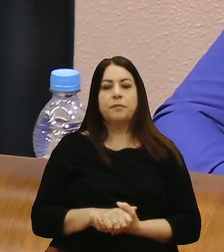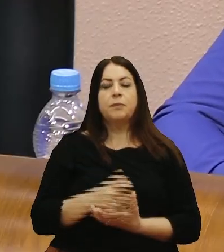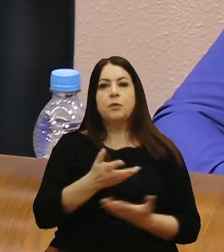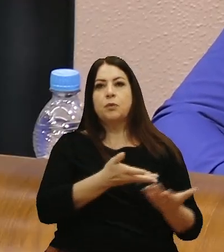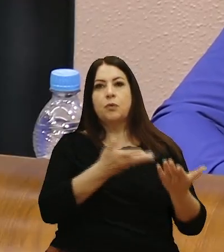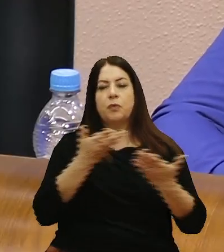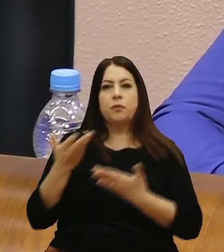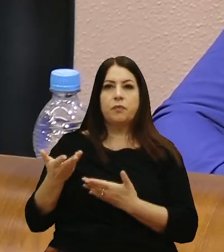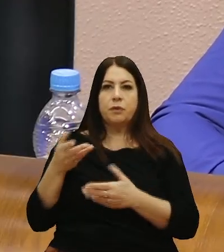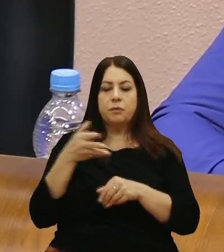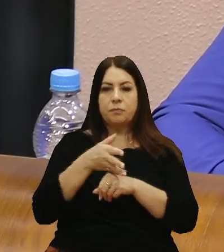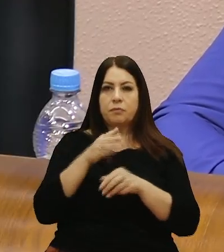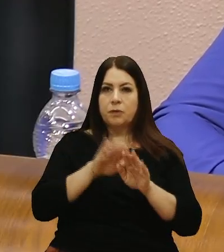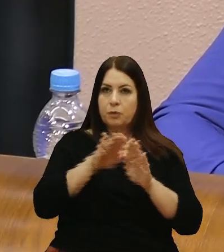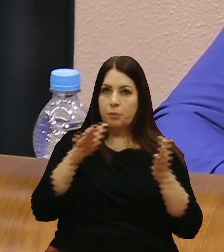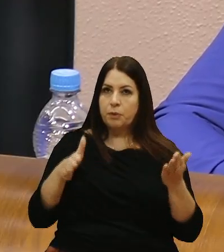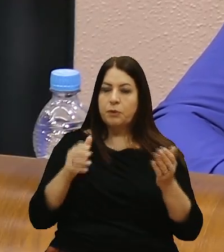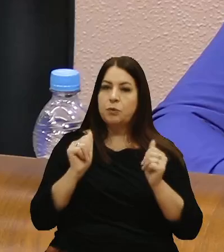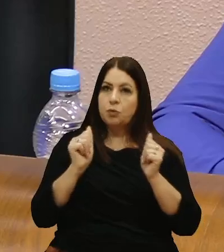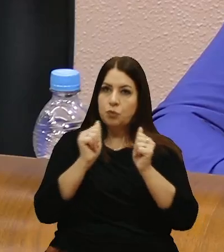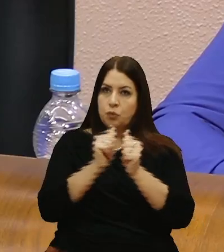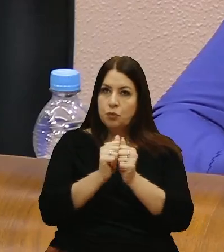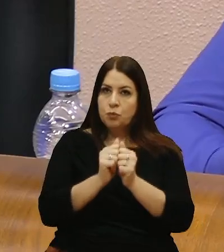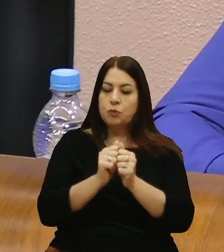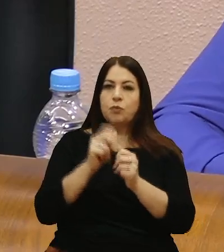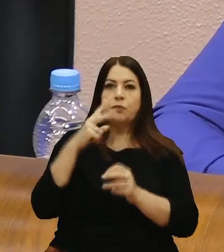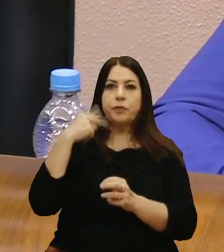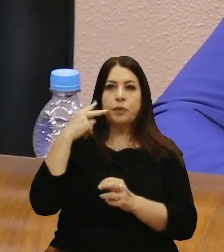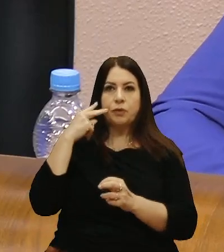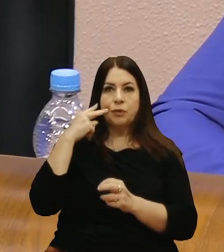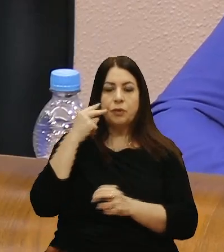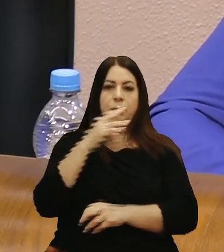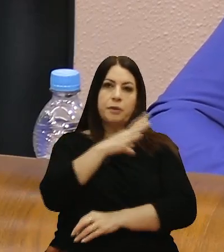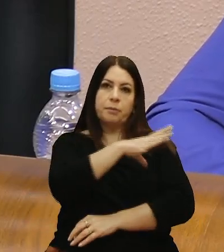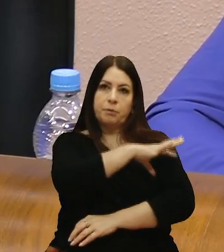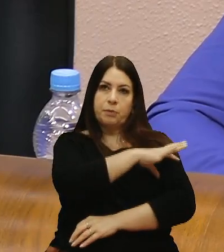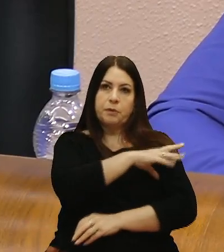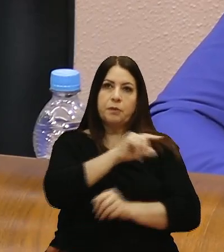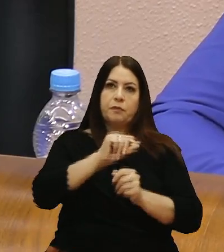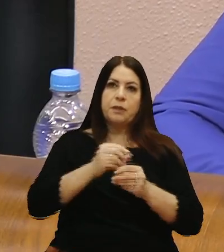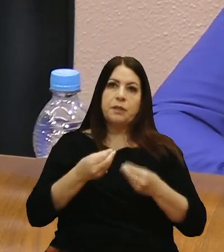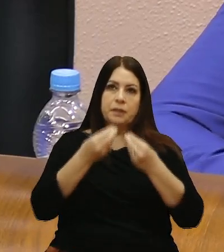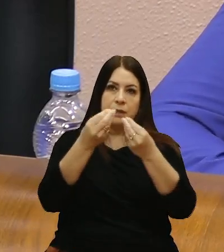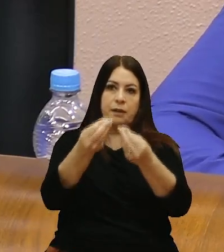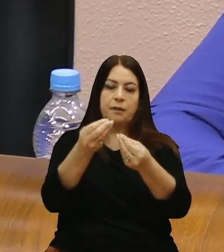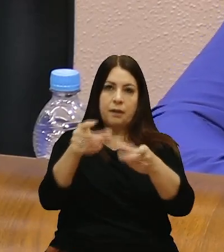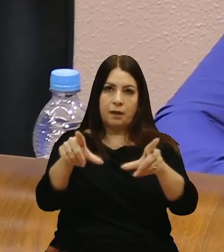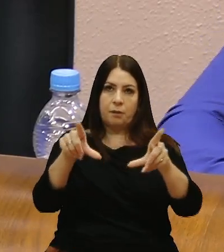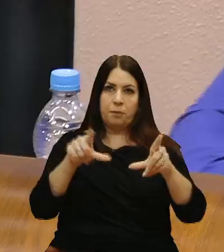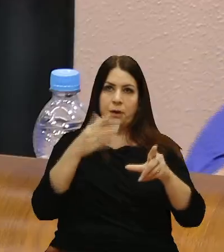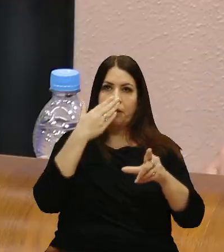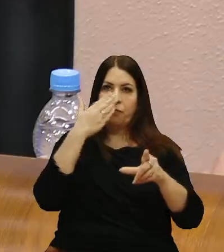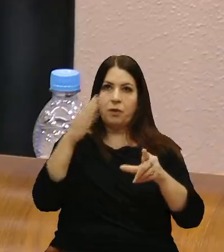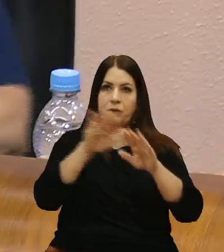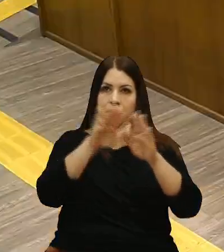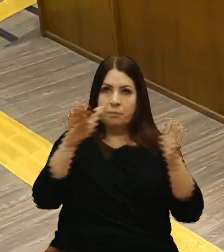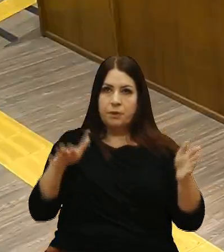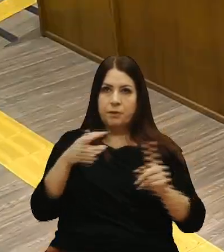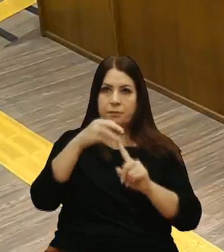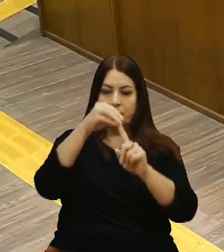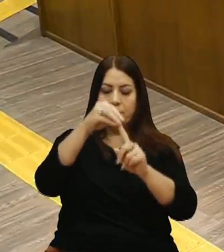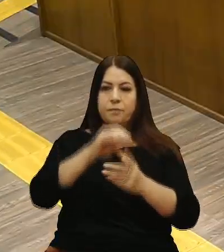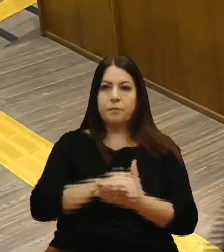Convido os componentes da mesa para que, juntamente com o vereador Capitão Ramon, façamos a entrega da placa em frente à mesa principal.